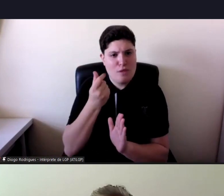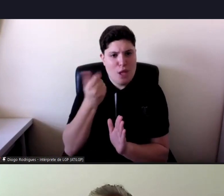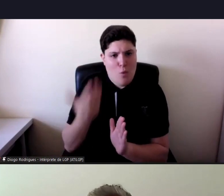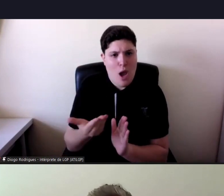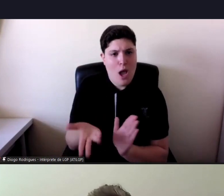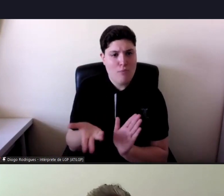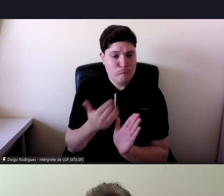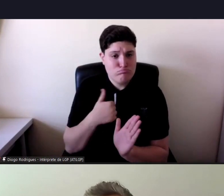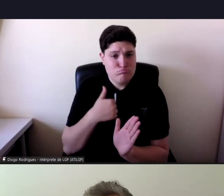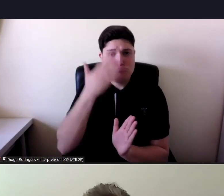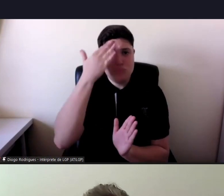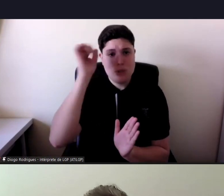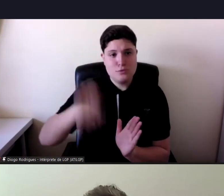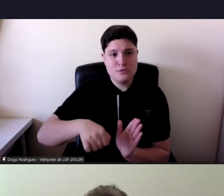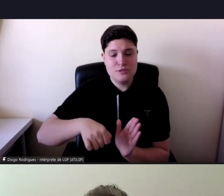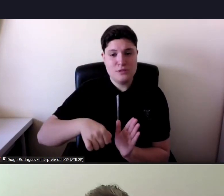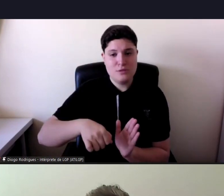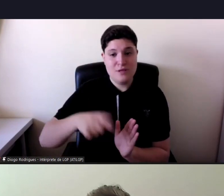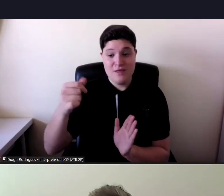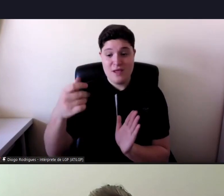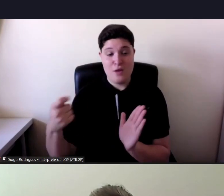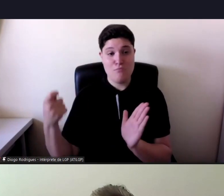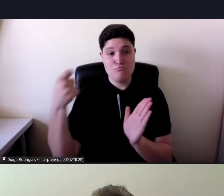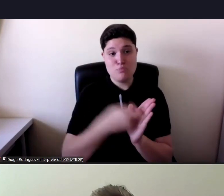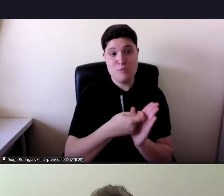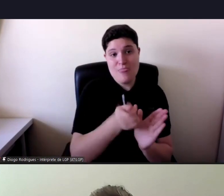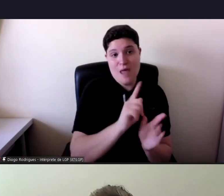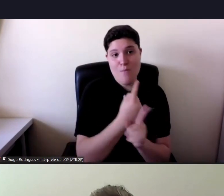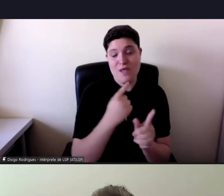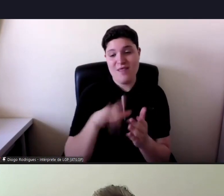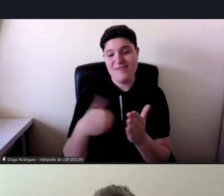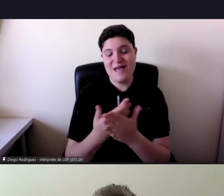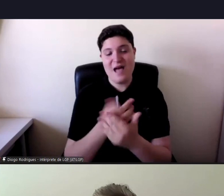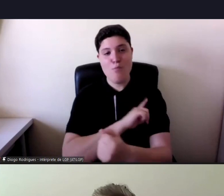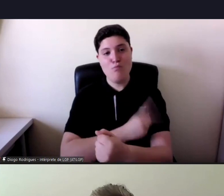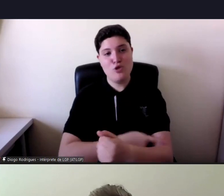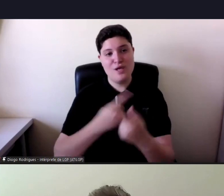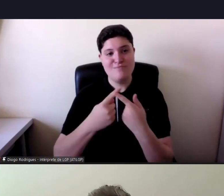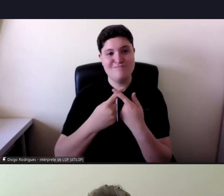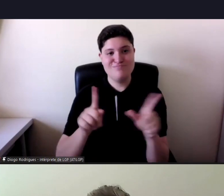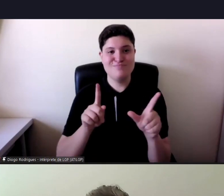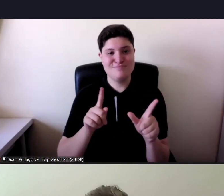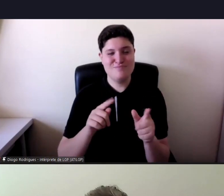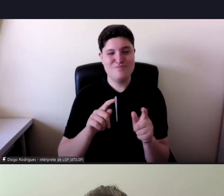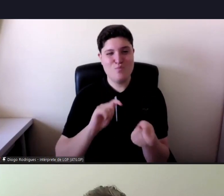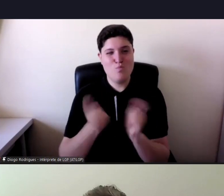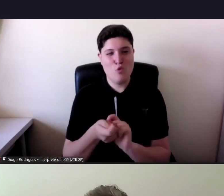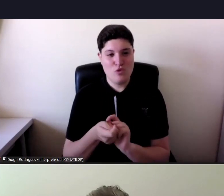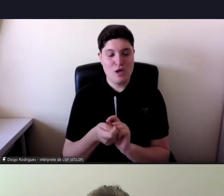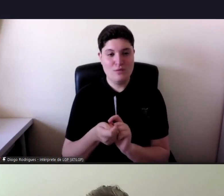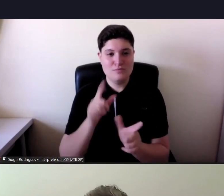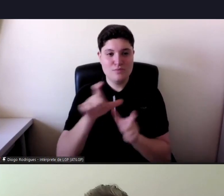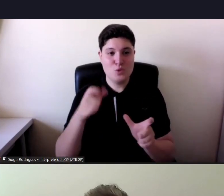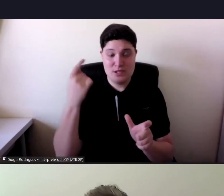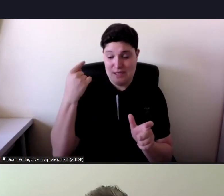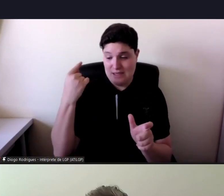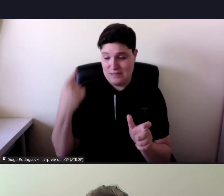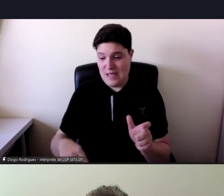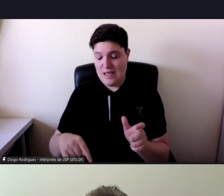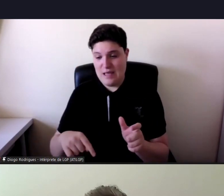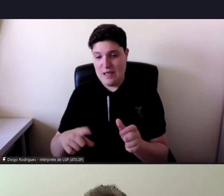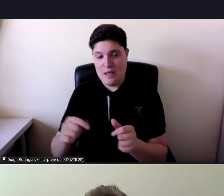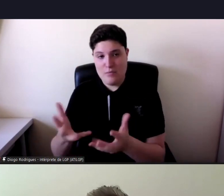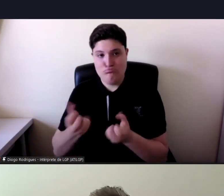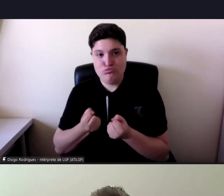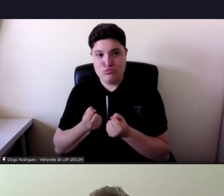e pronto, e acho que relativamente mesmo à lei de bases do clima, eu acho que na discussão, relativamente, porque a pergunta da segunda